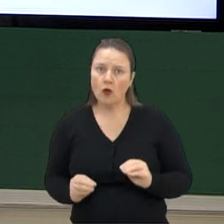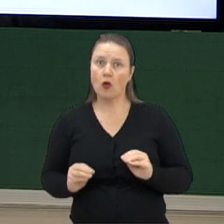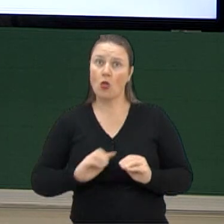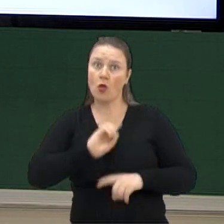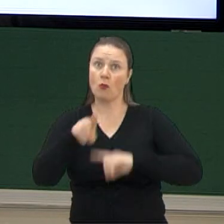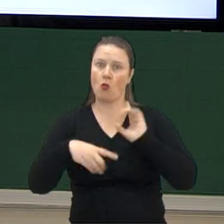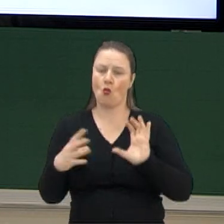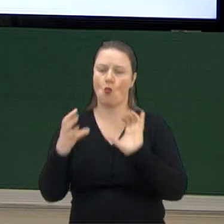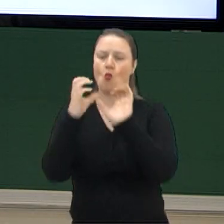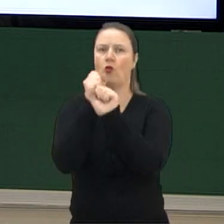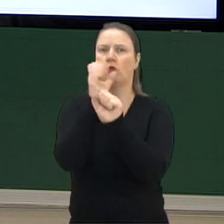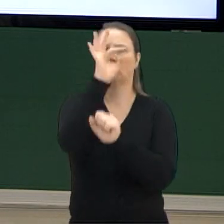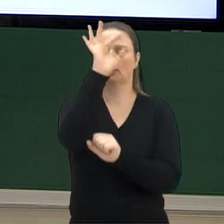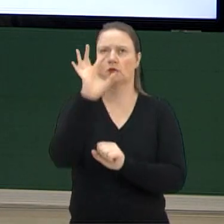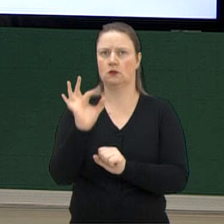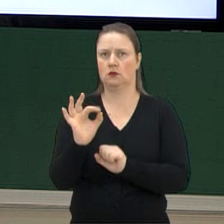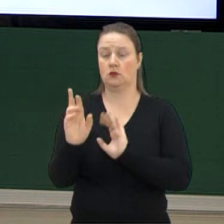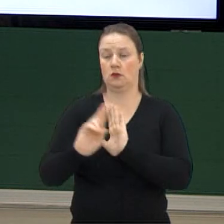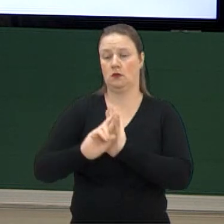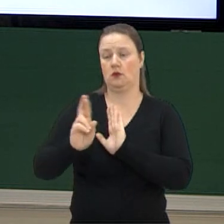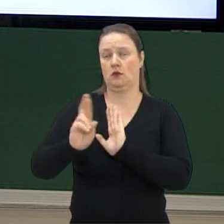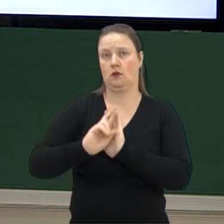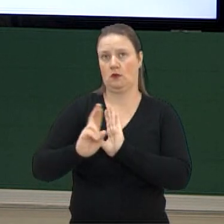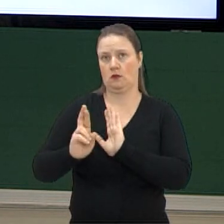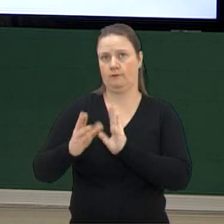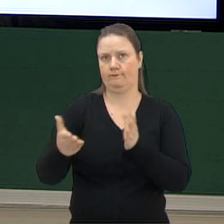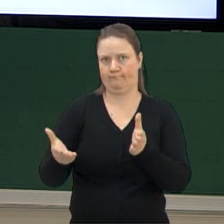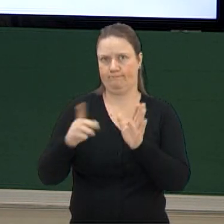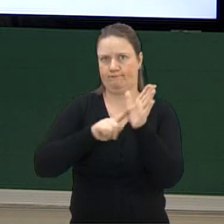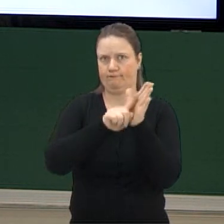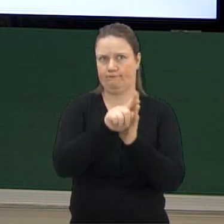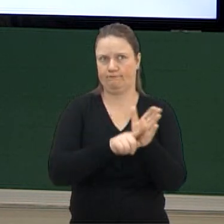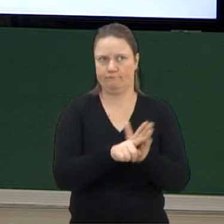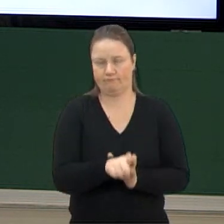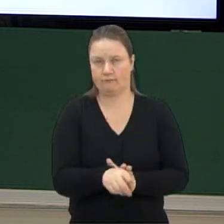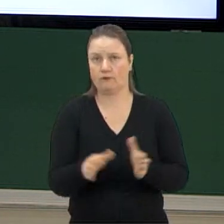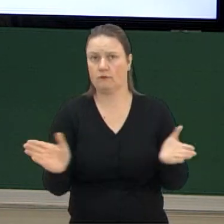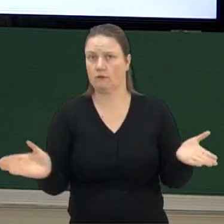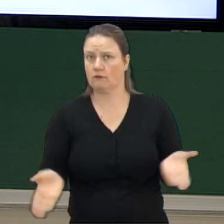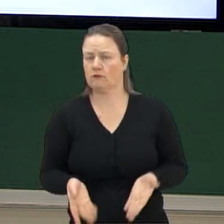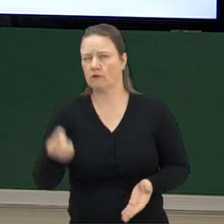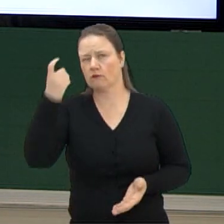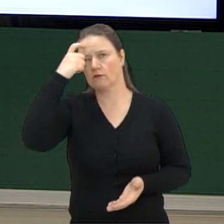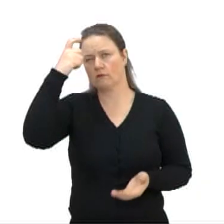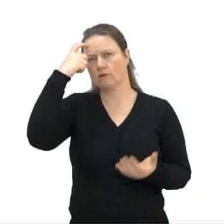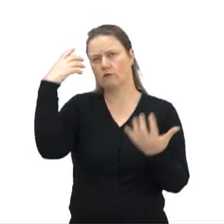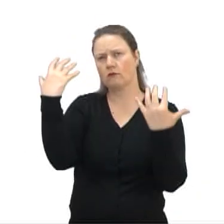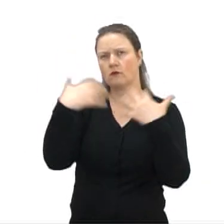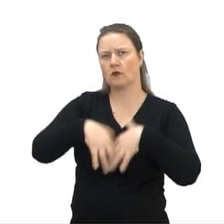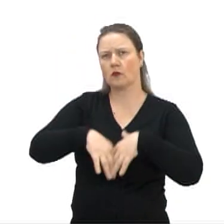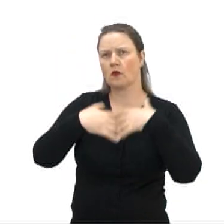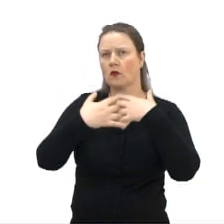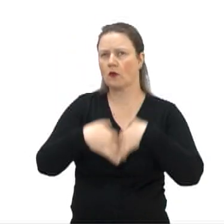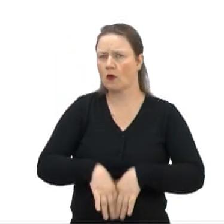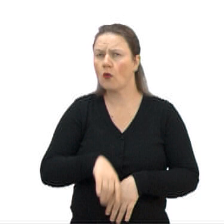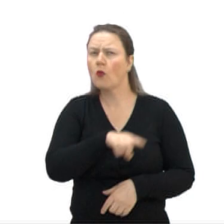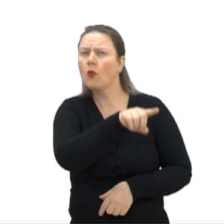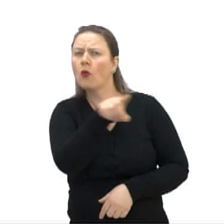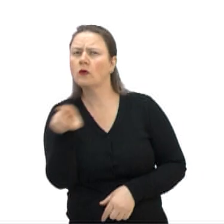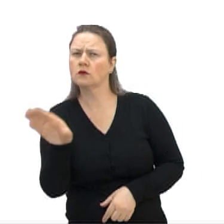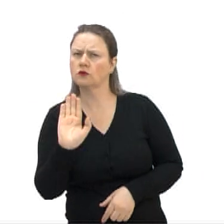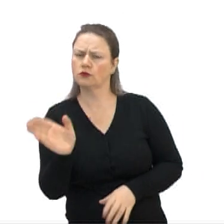mostrar o resultado da minha pesquisa. E para a gente refletir, você já respondeu a uma enquete ou